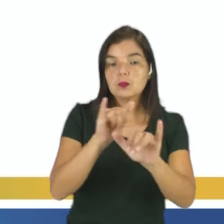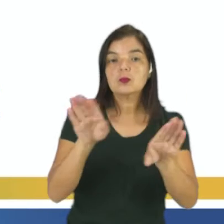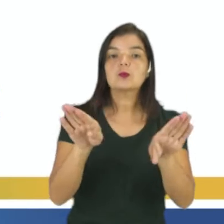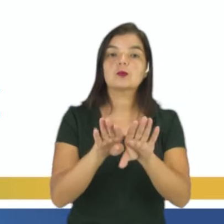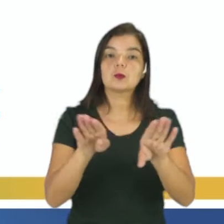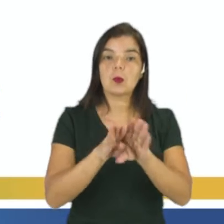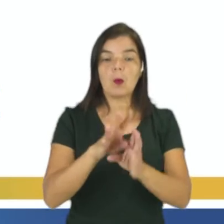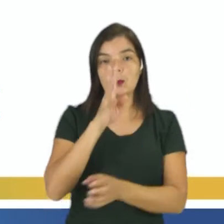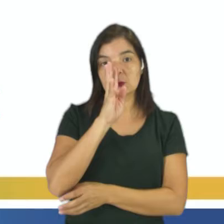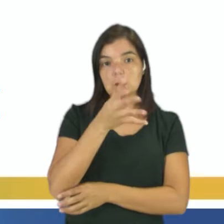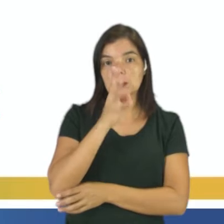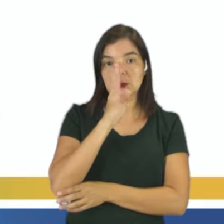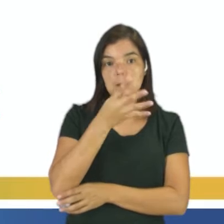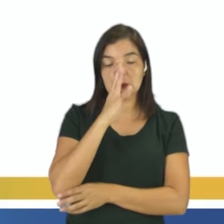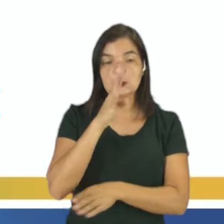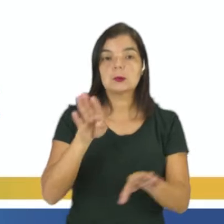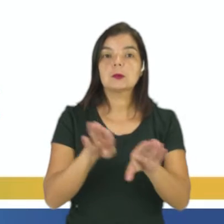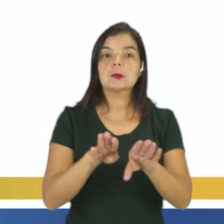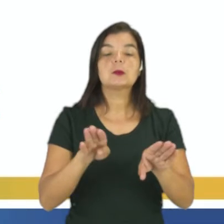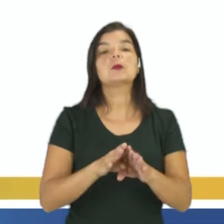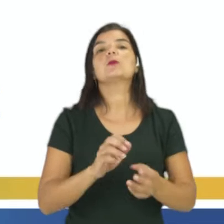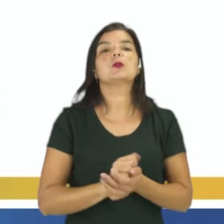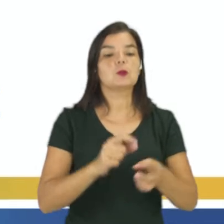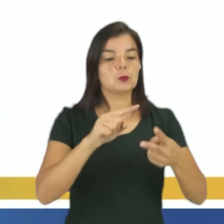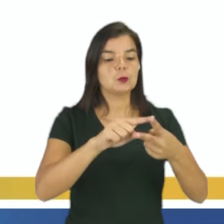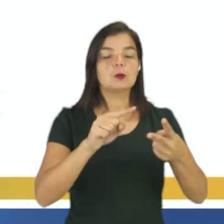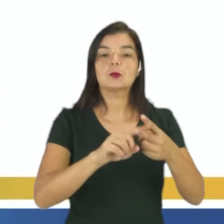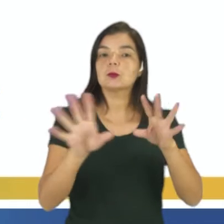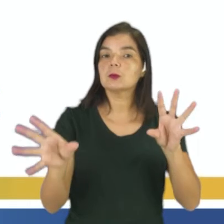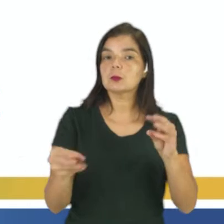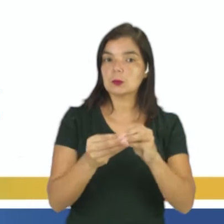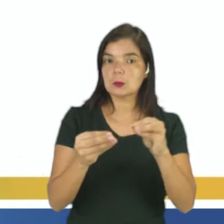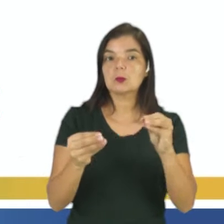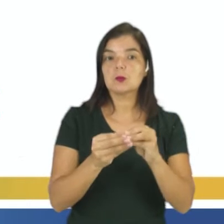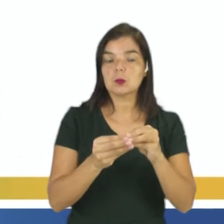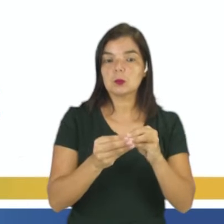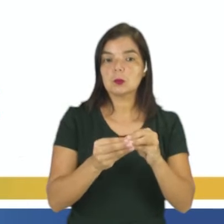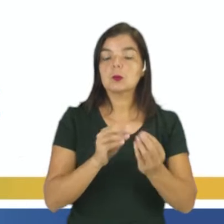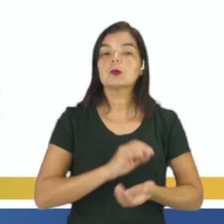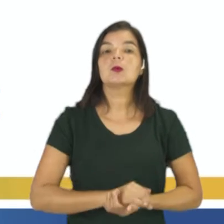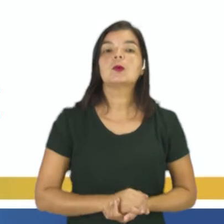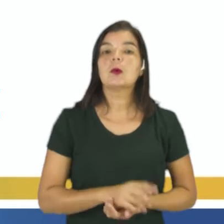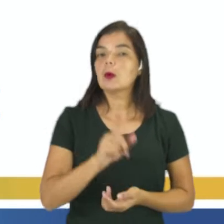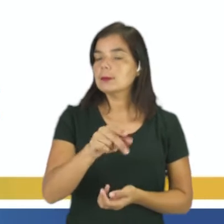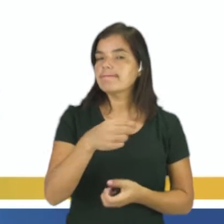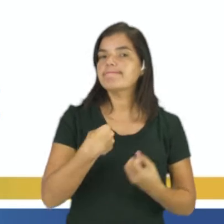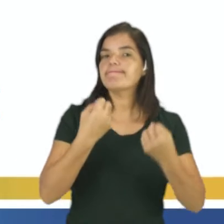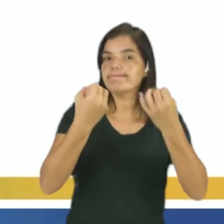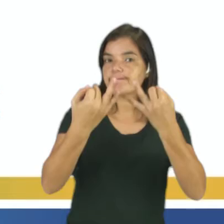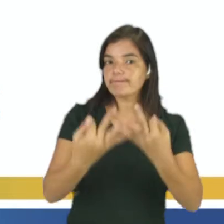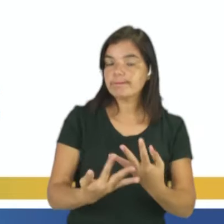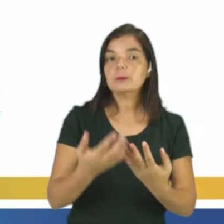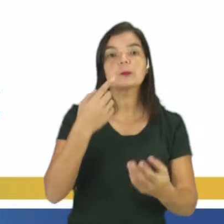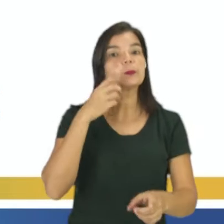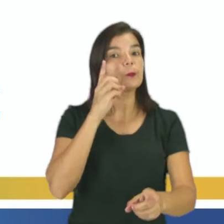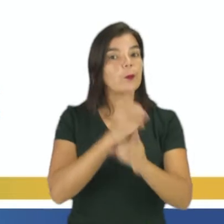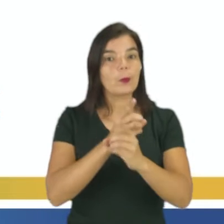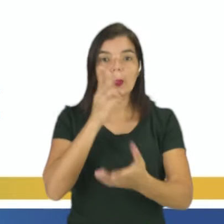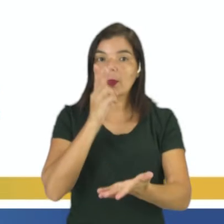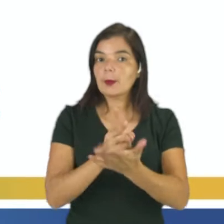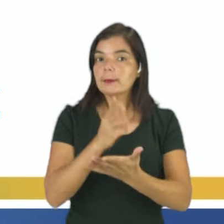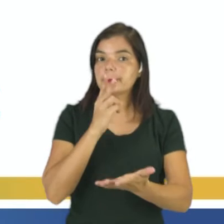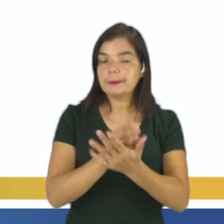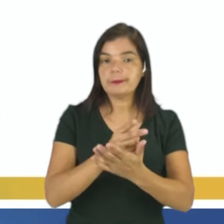ou crítica. Então, esses dois tipos de resenha são os que nós vamos nos deparar